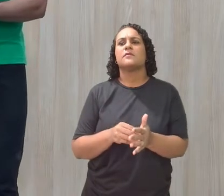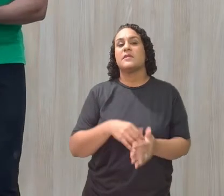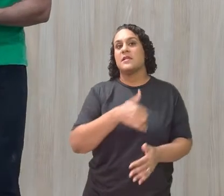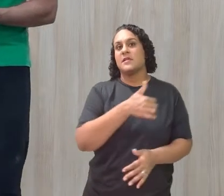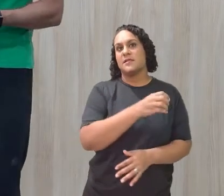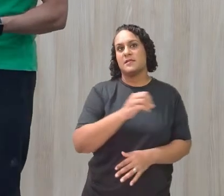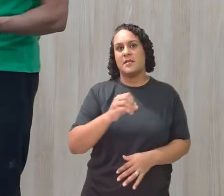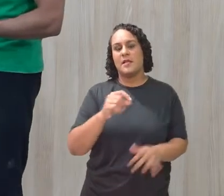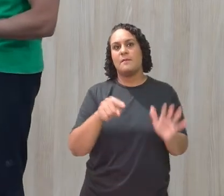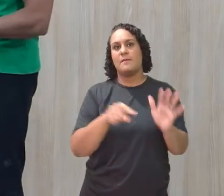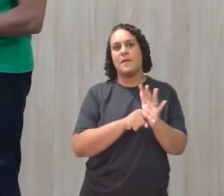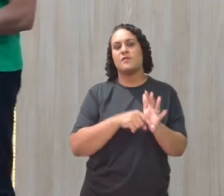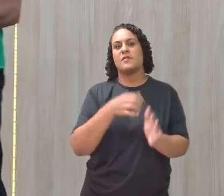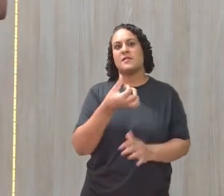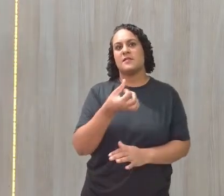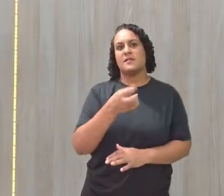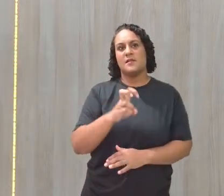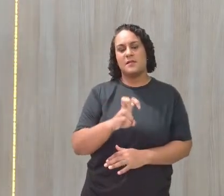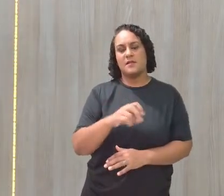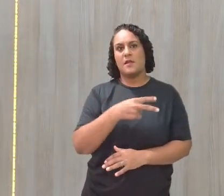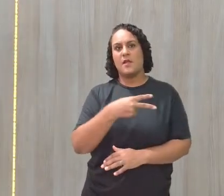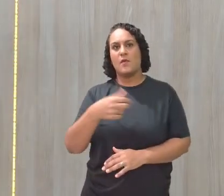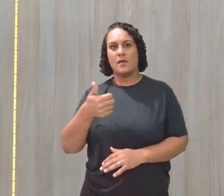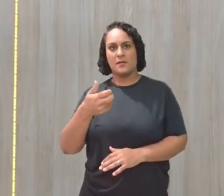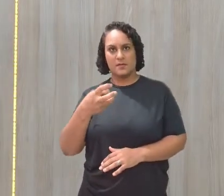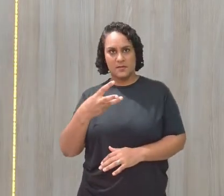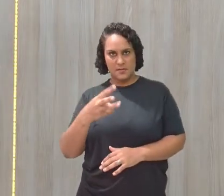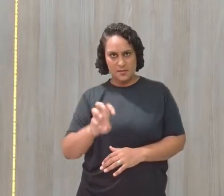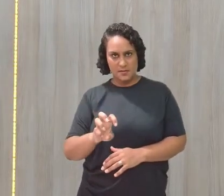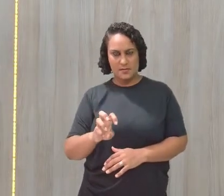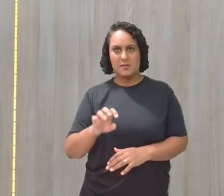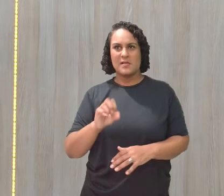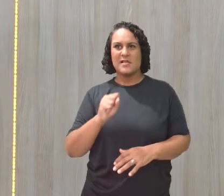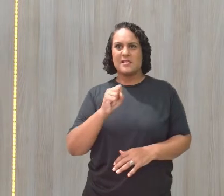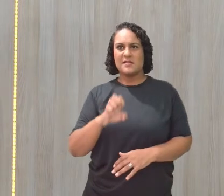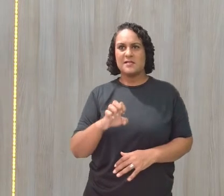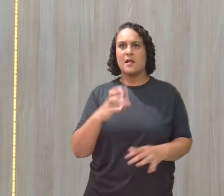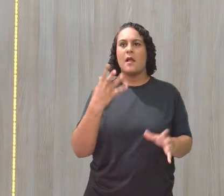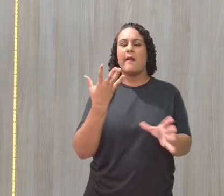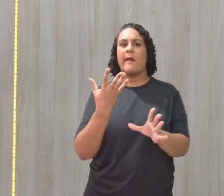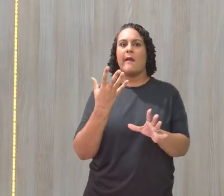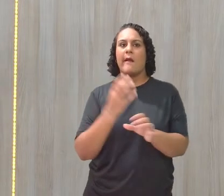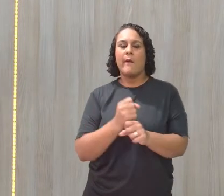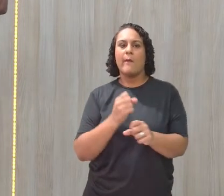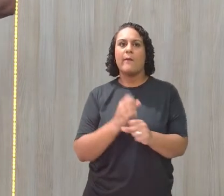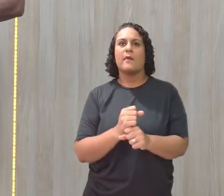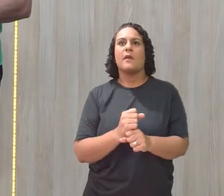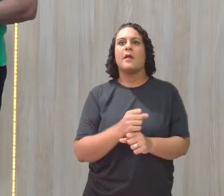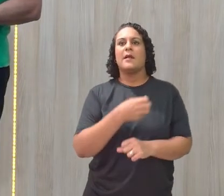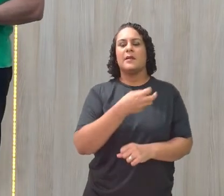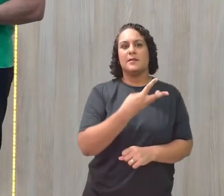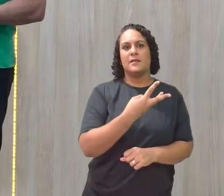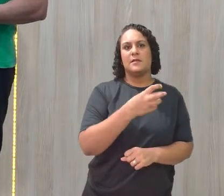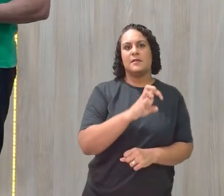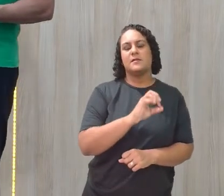35. Então, se você calcular aqui 35% de 1.000, você já vai encontrar no